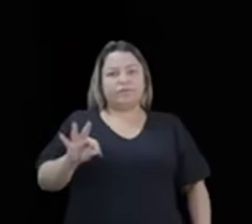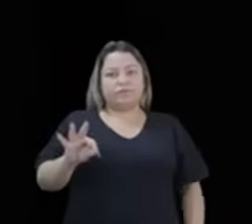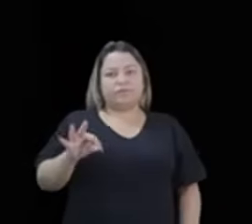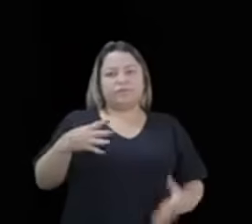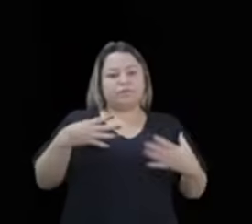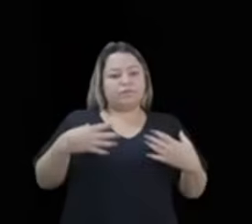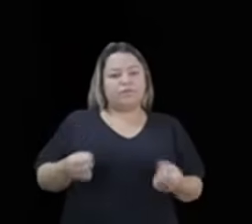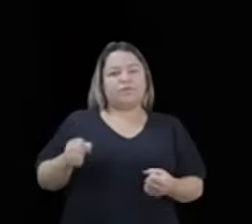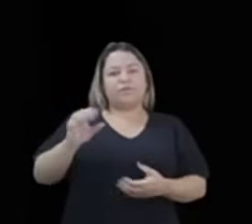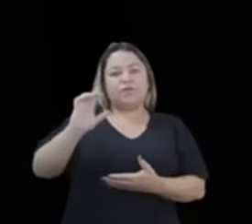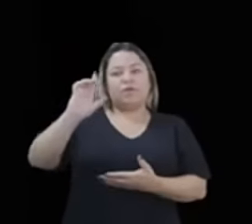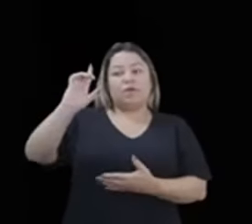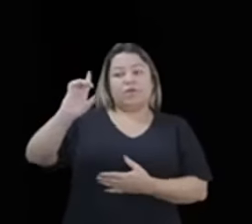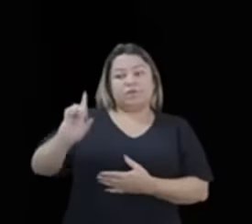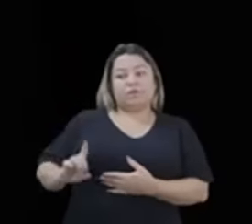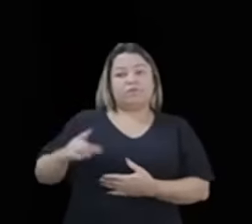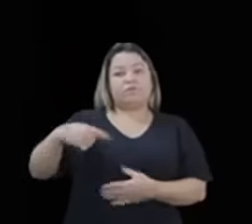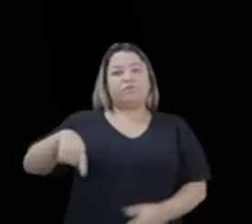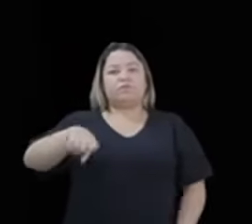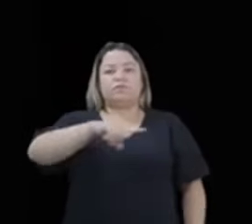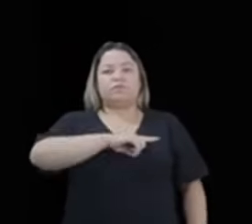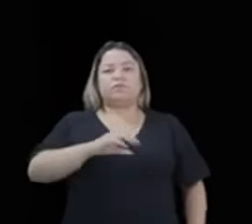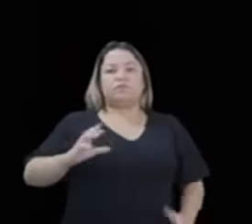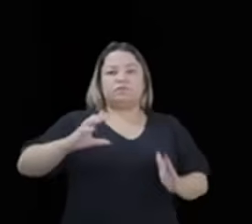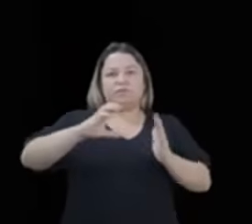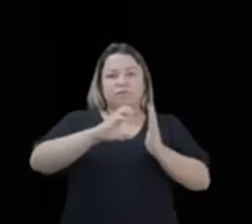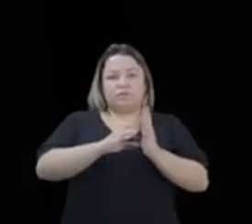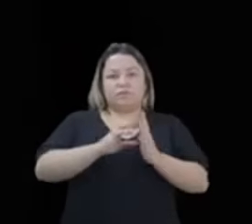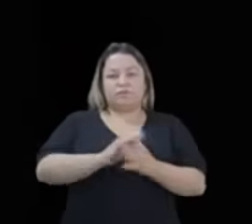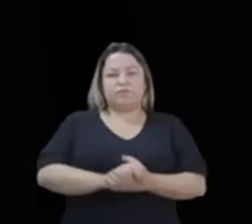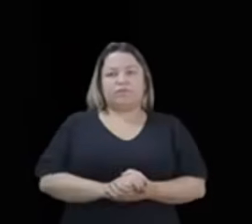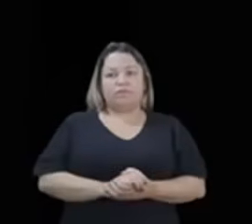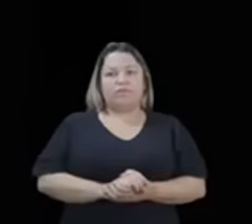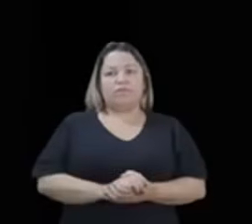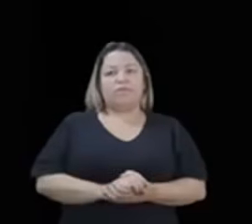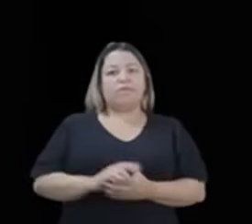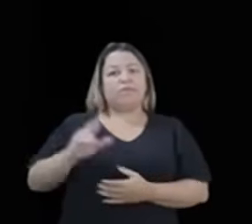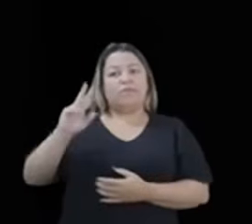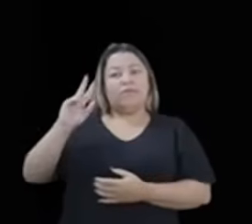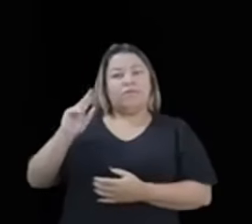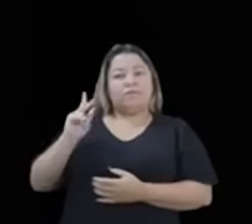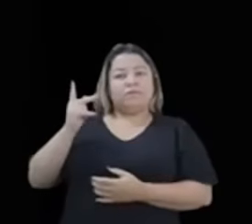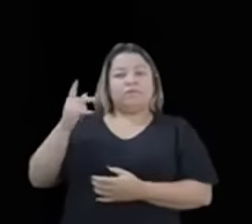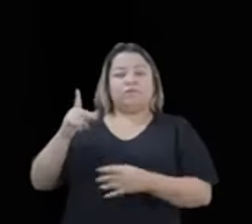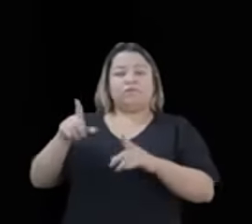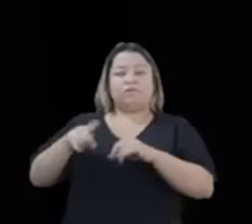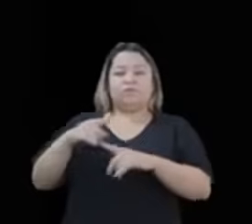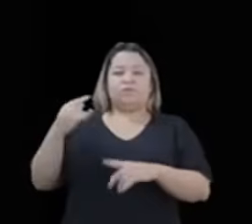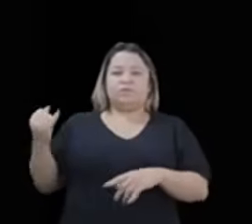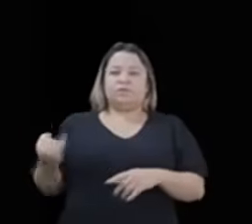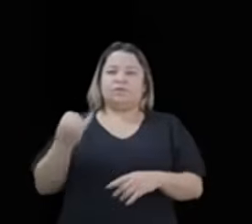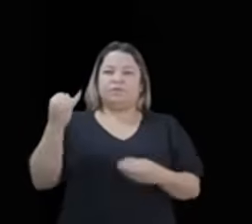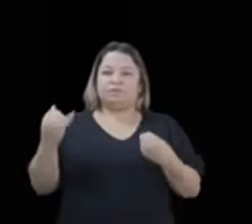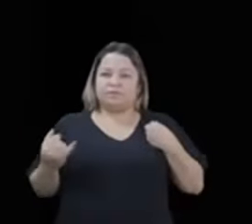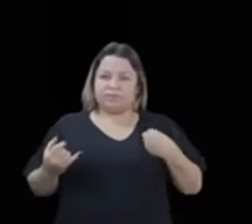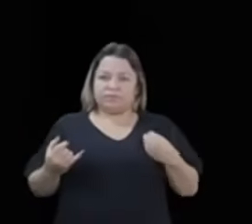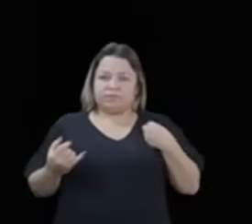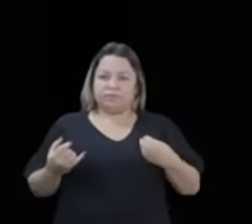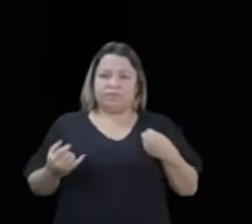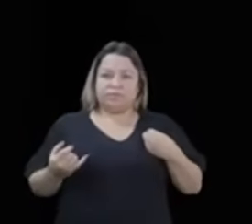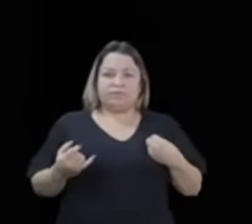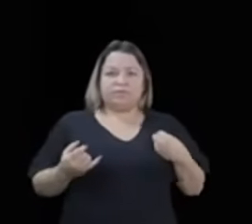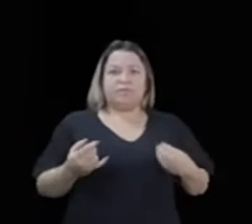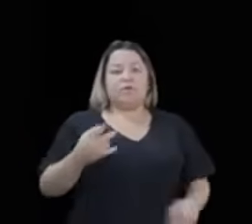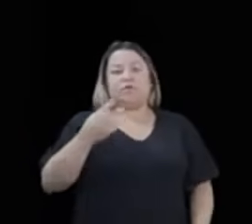a direção do nosso partido no momento histórico mais importante da nossa existência.